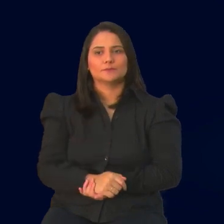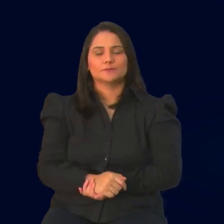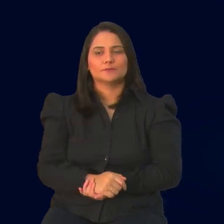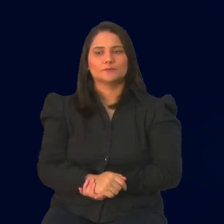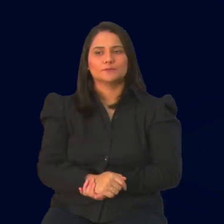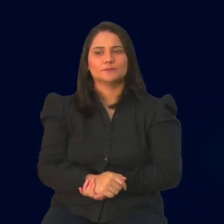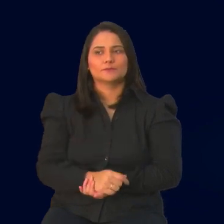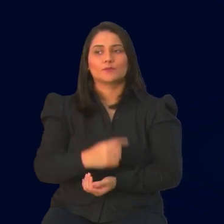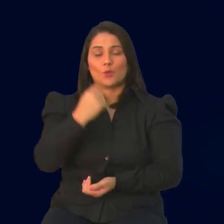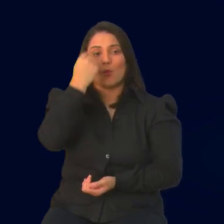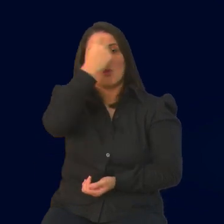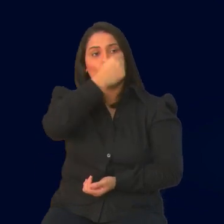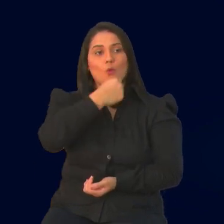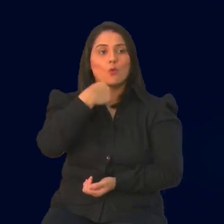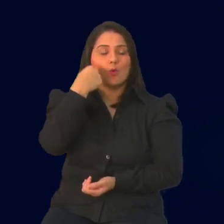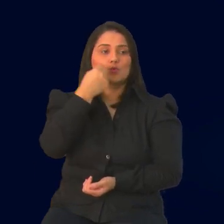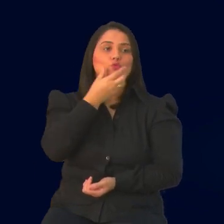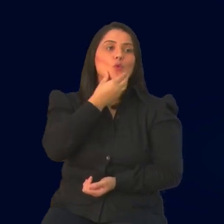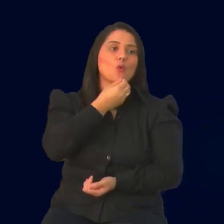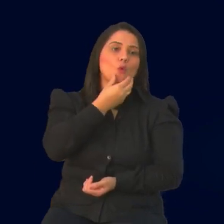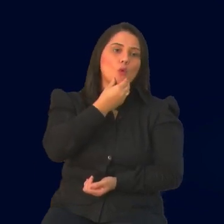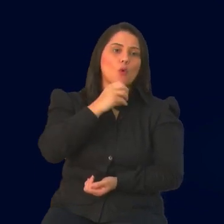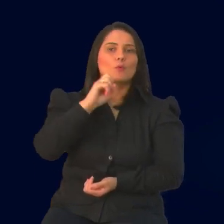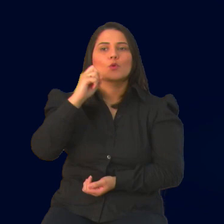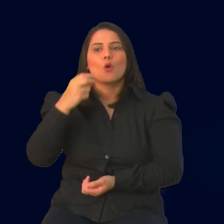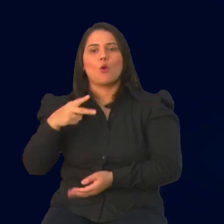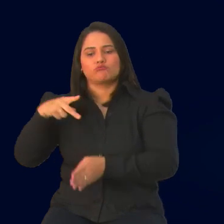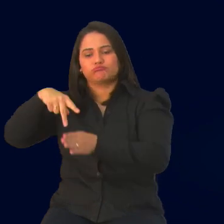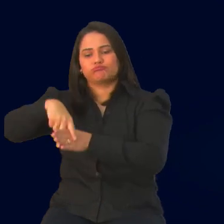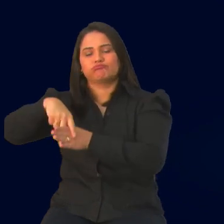No rosto do velho ou o homem no cavalo?